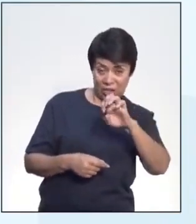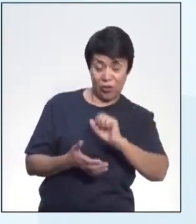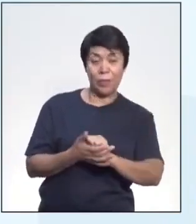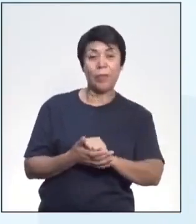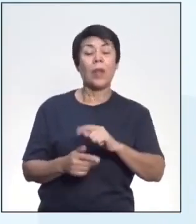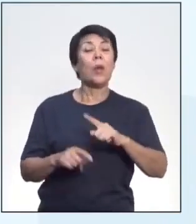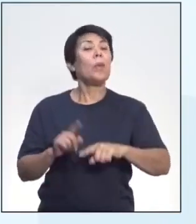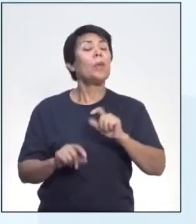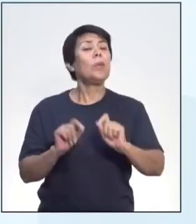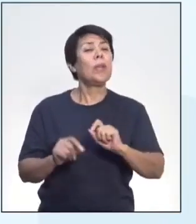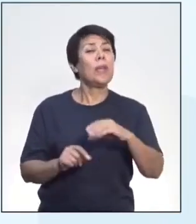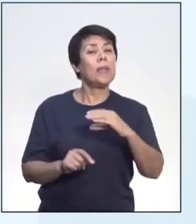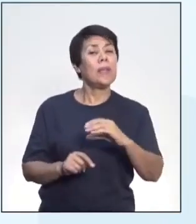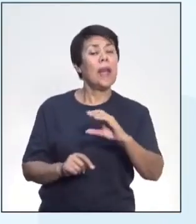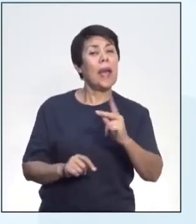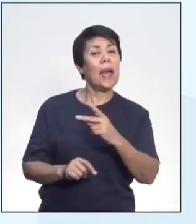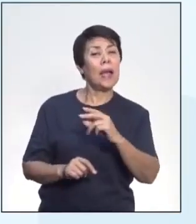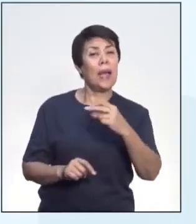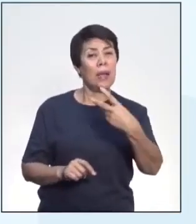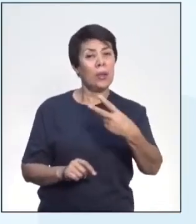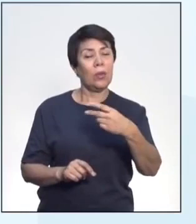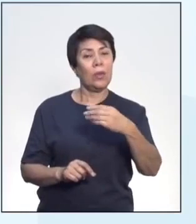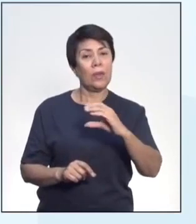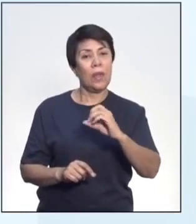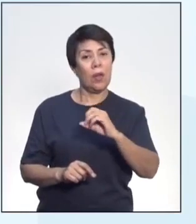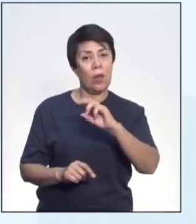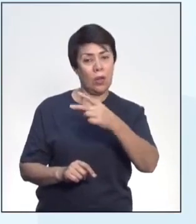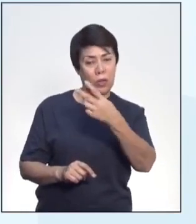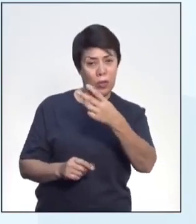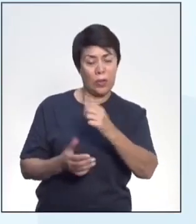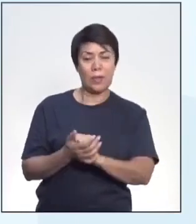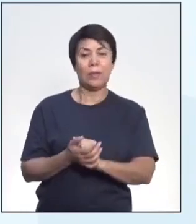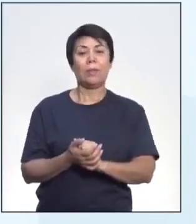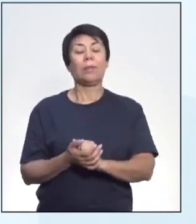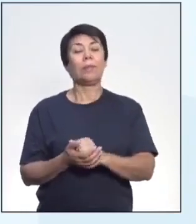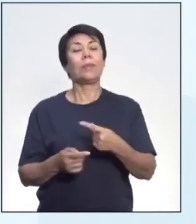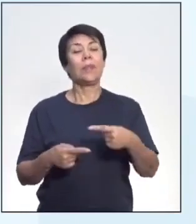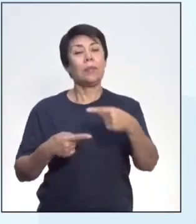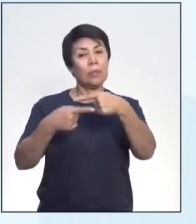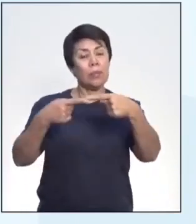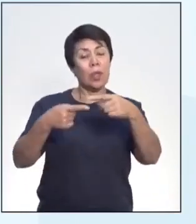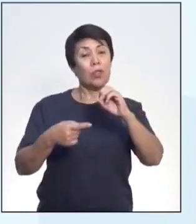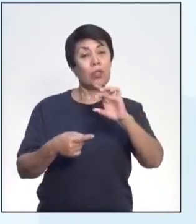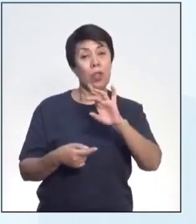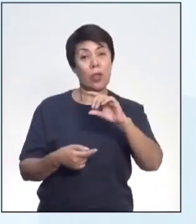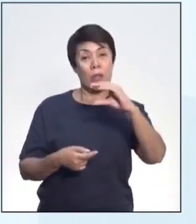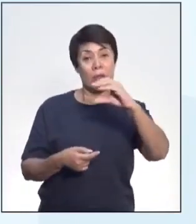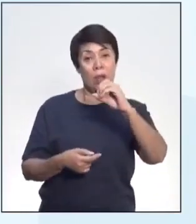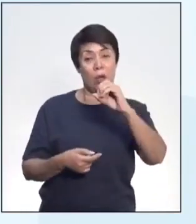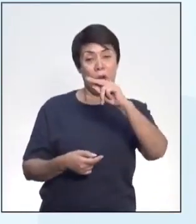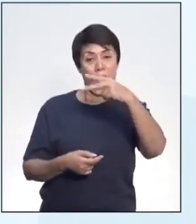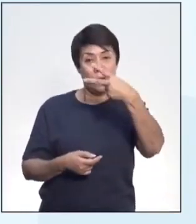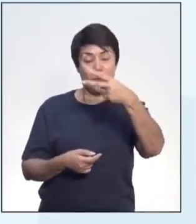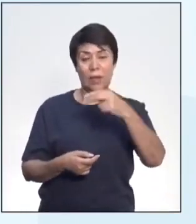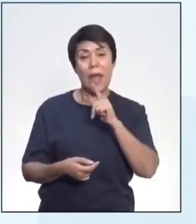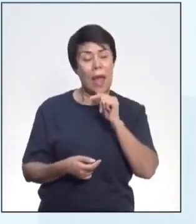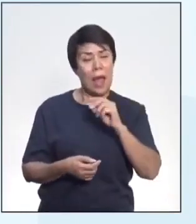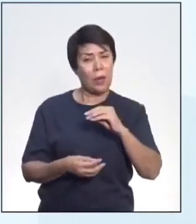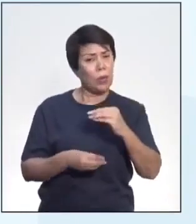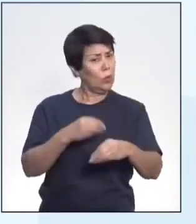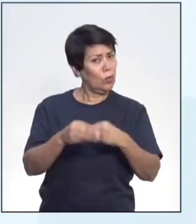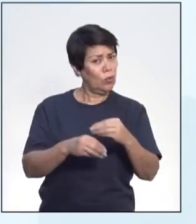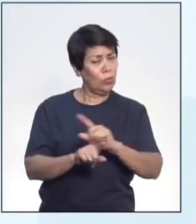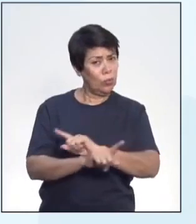H2CO2. E quem é meu reagente que vai participar da constante de equilíbrio? Apenas o CO2. A água já não participa. Por